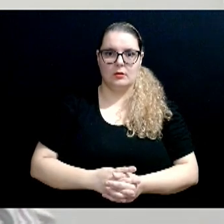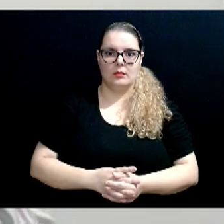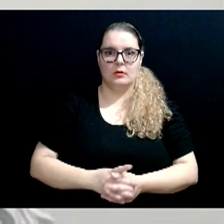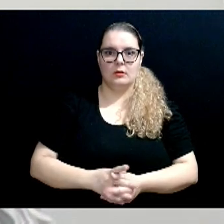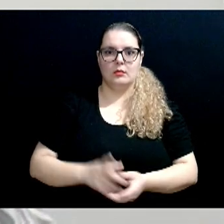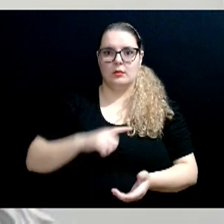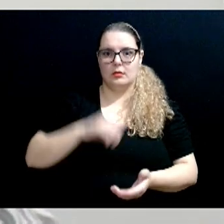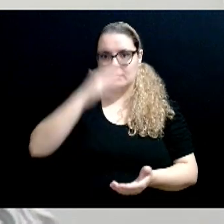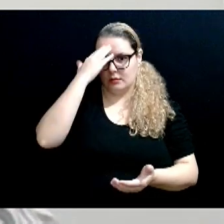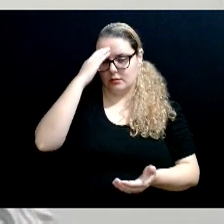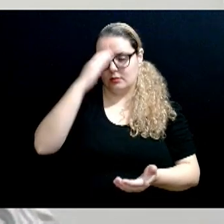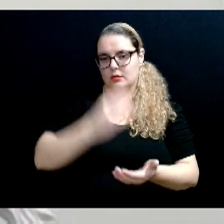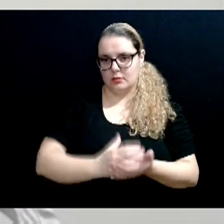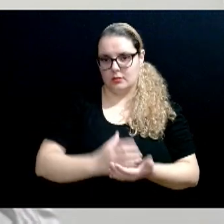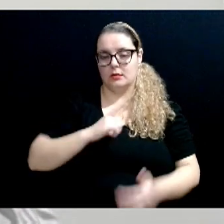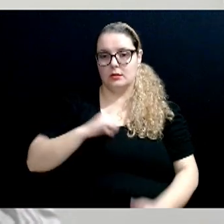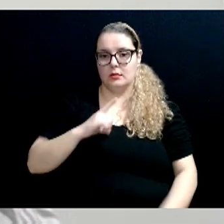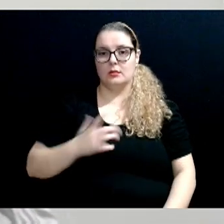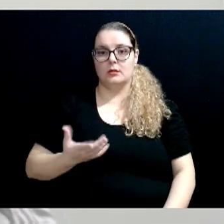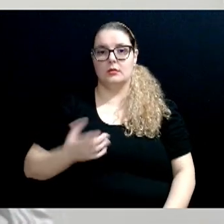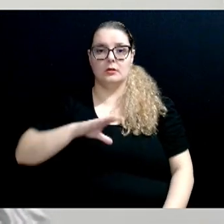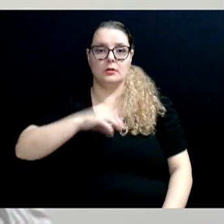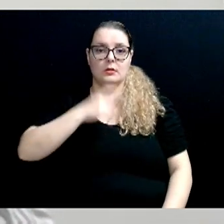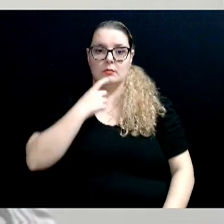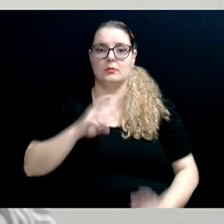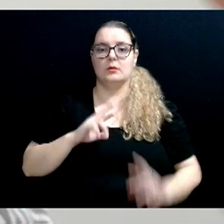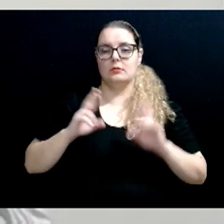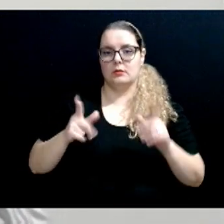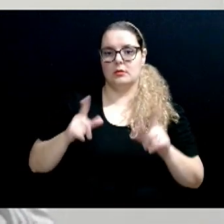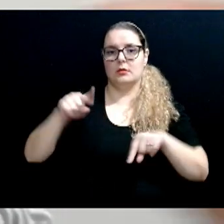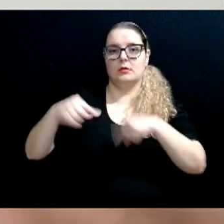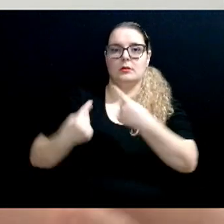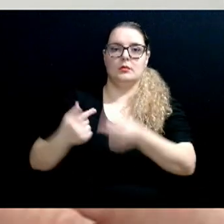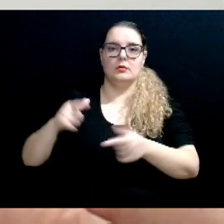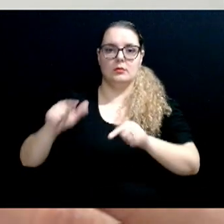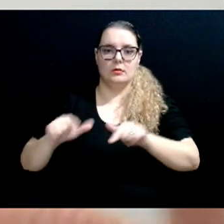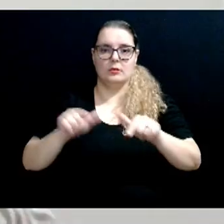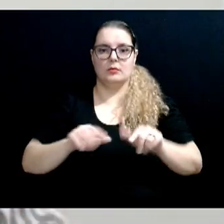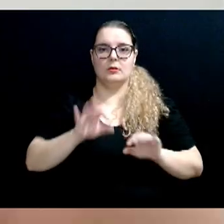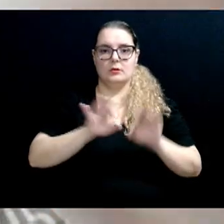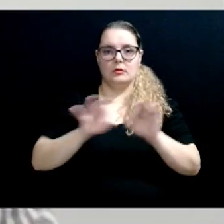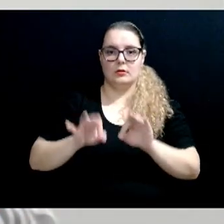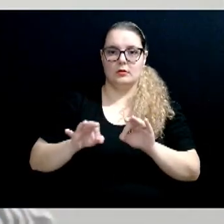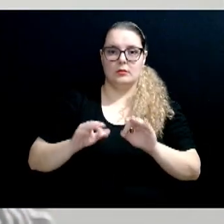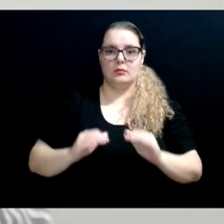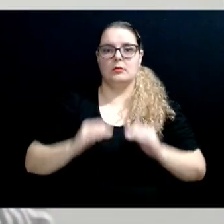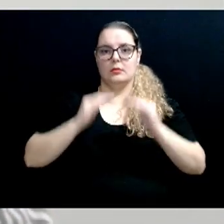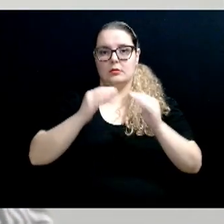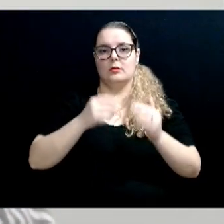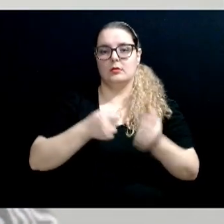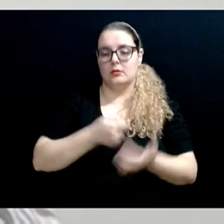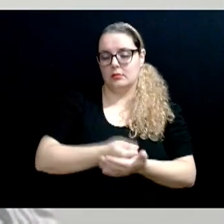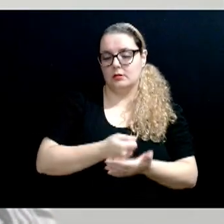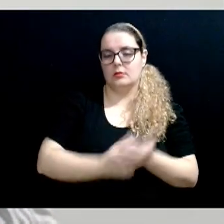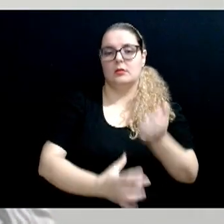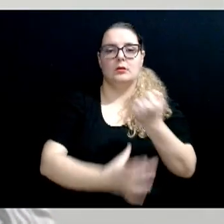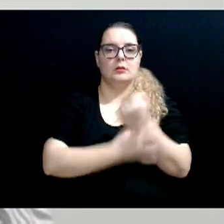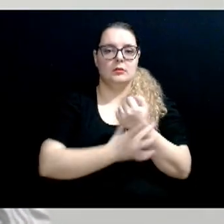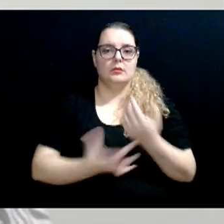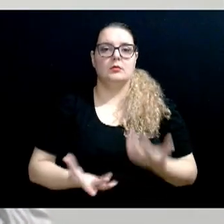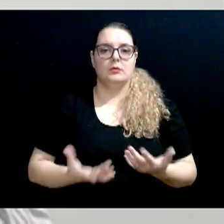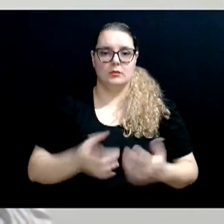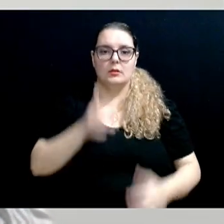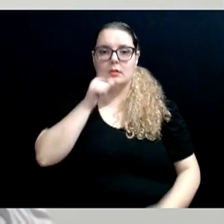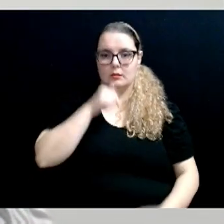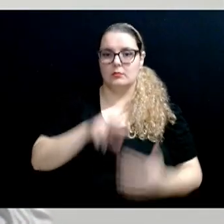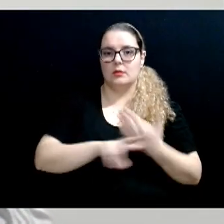tem aqui em Campinas. Então, acho que o melhor benefício, né, o plano, ele pressupõe a garantia da segurança da água, mas é refletido diretamente no dia a